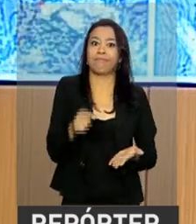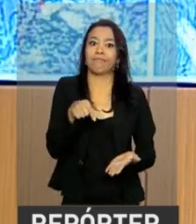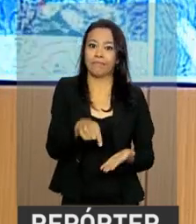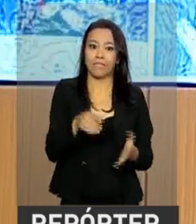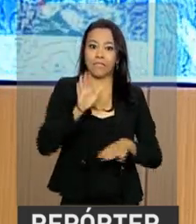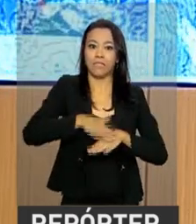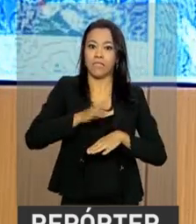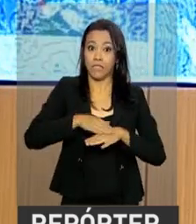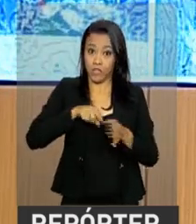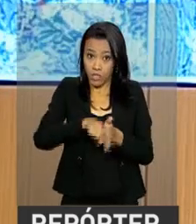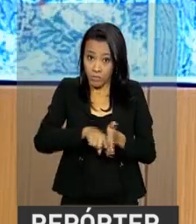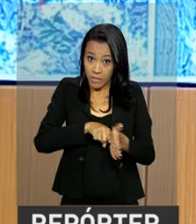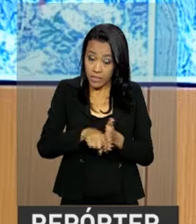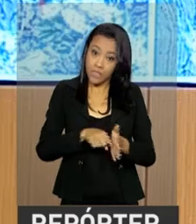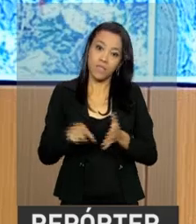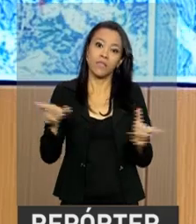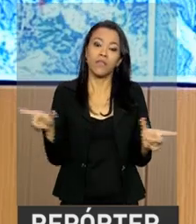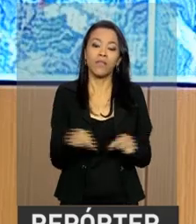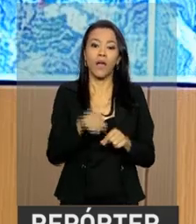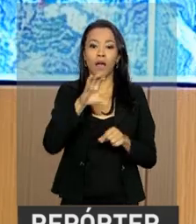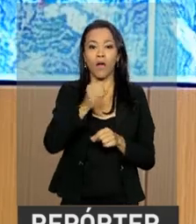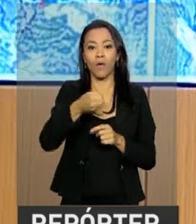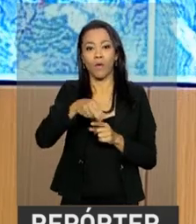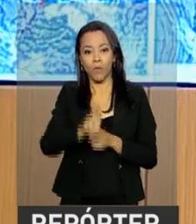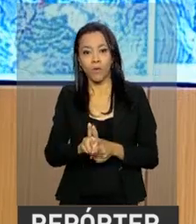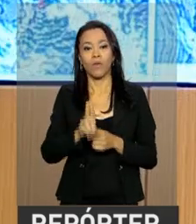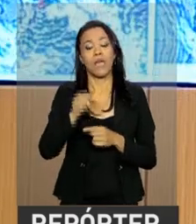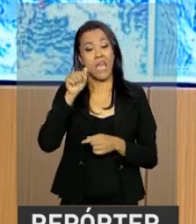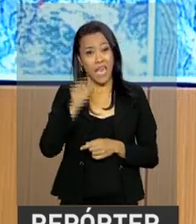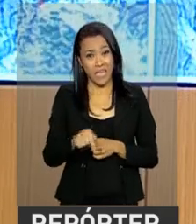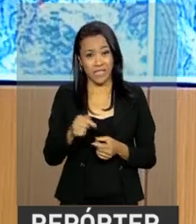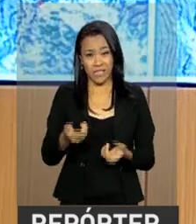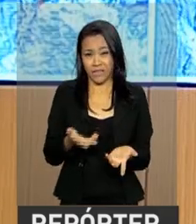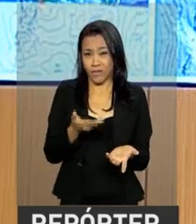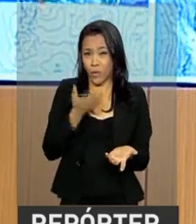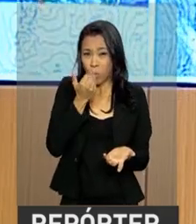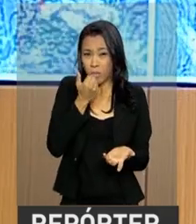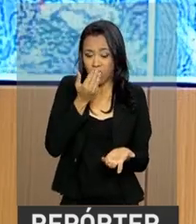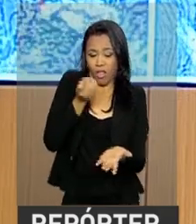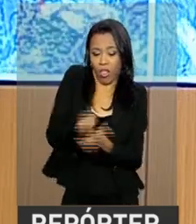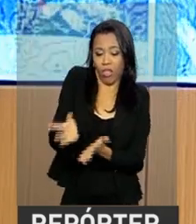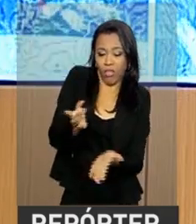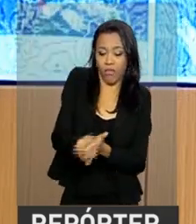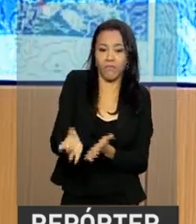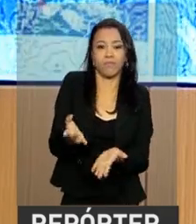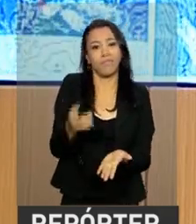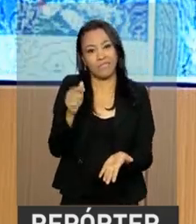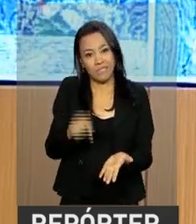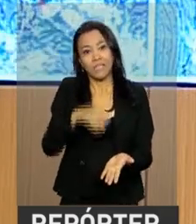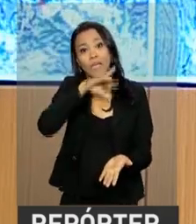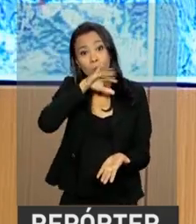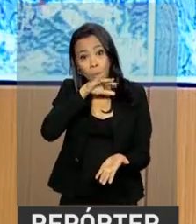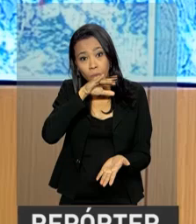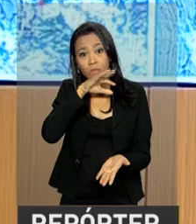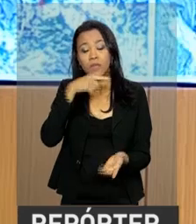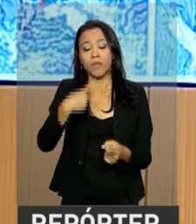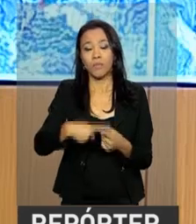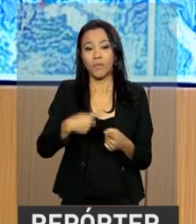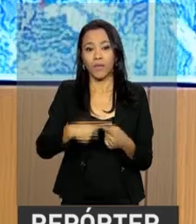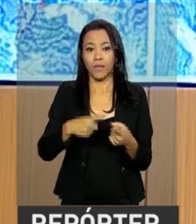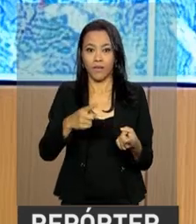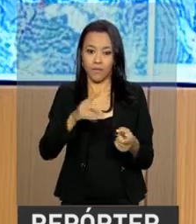alimentação e Agricultura afal esse desperdício ele gera consequências negativas tanto pro orçamento